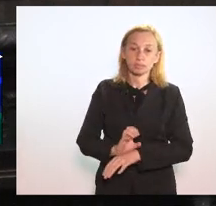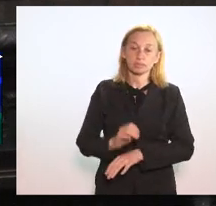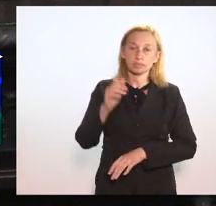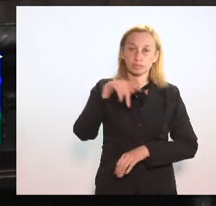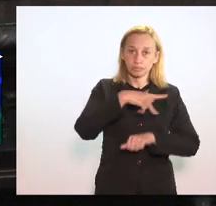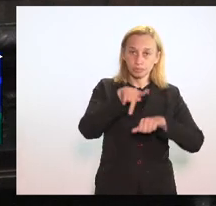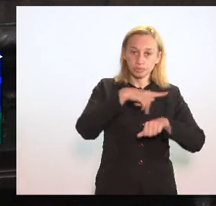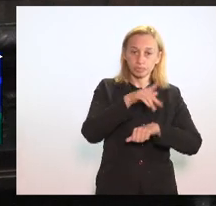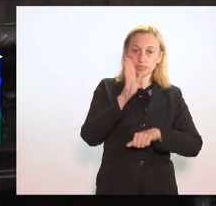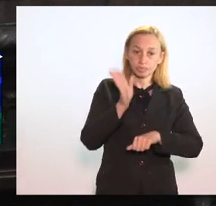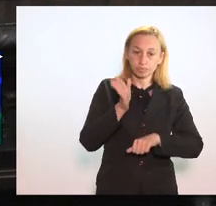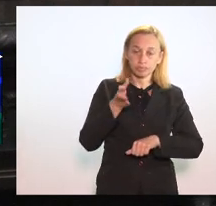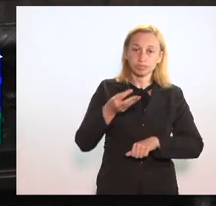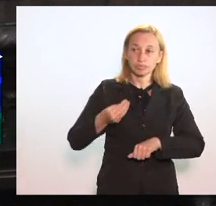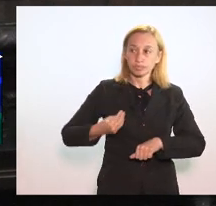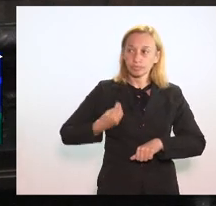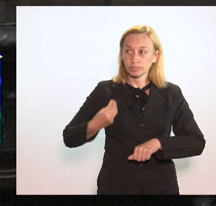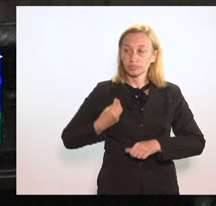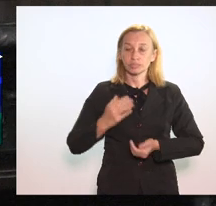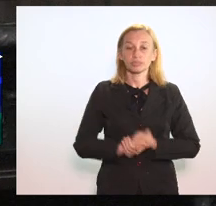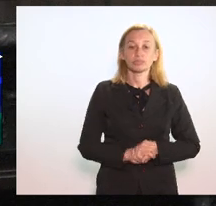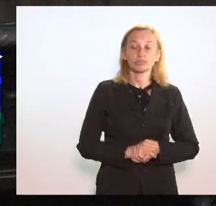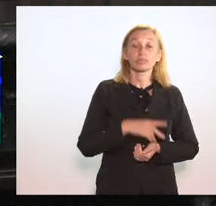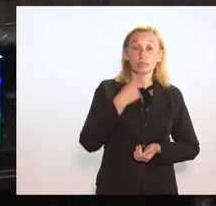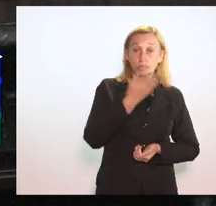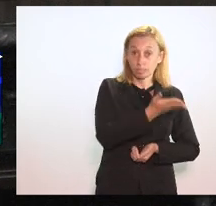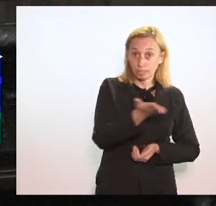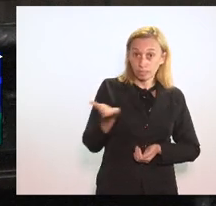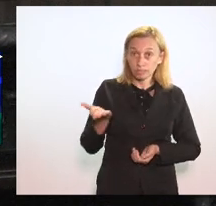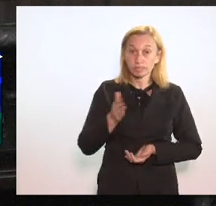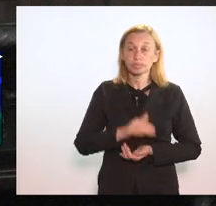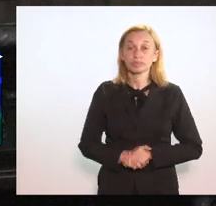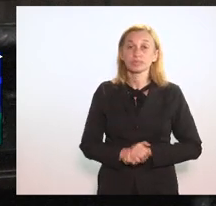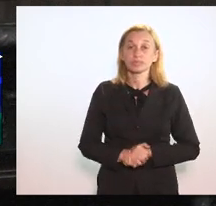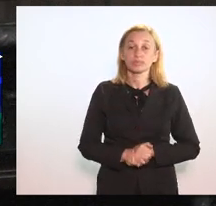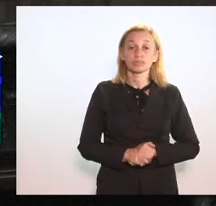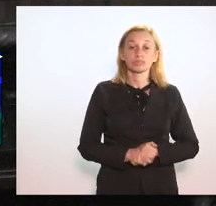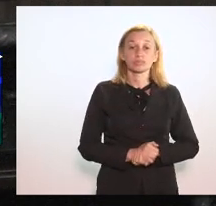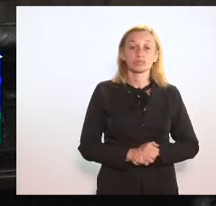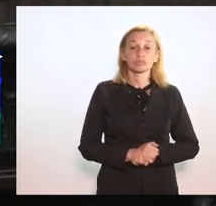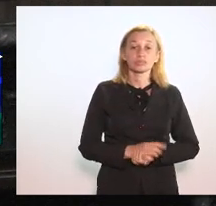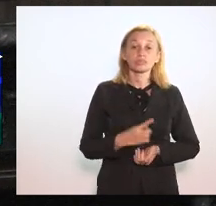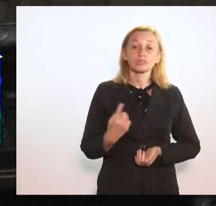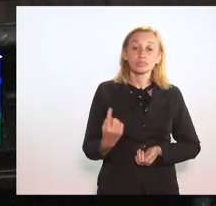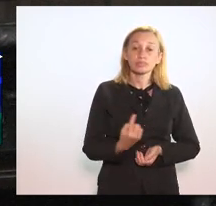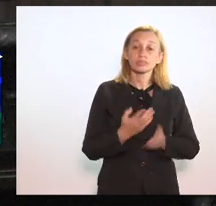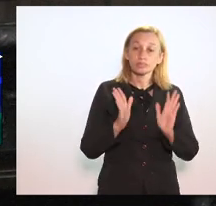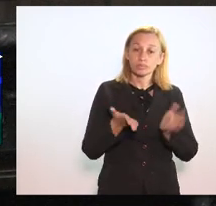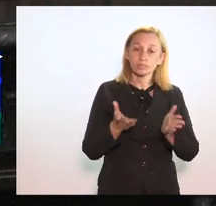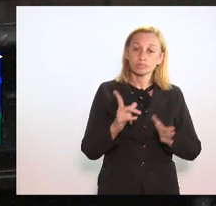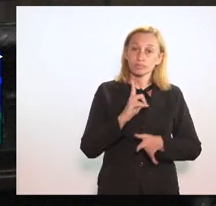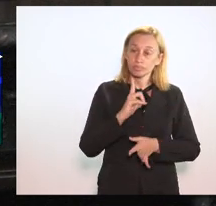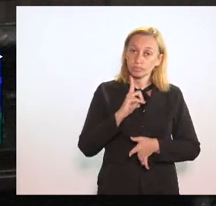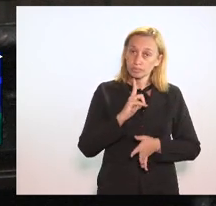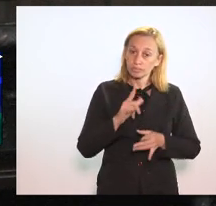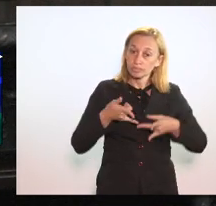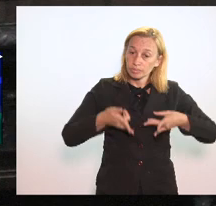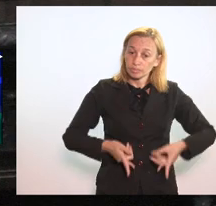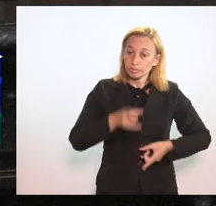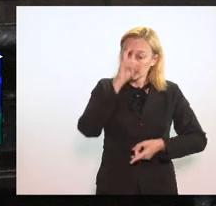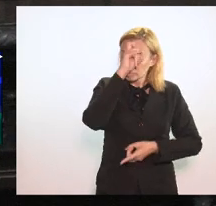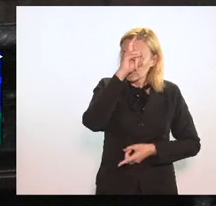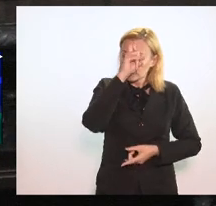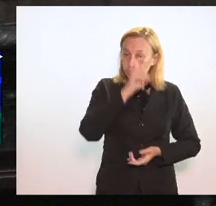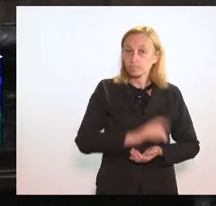já passaram e pediu com vocês e o que você tem uns hoje solicitação de leitos